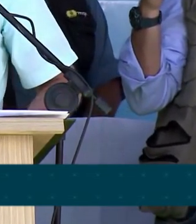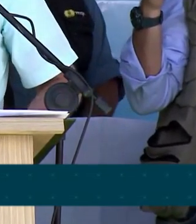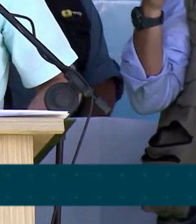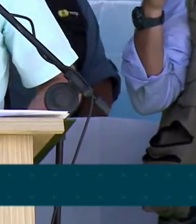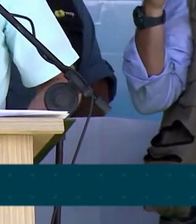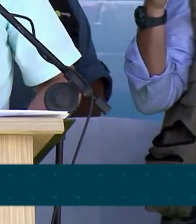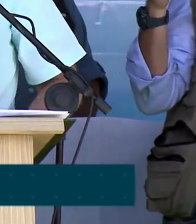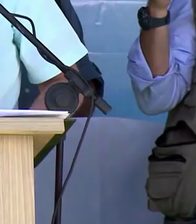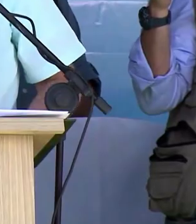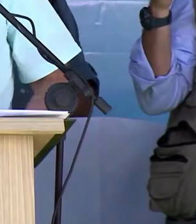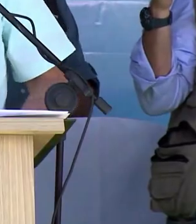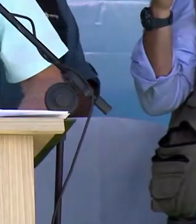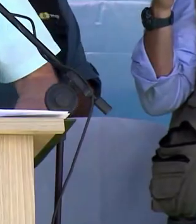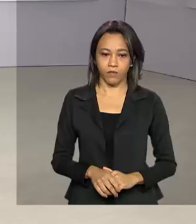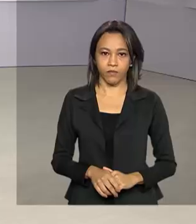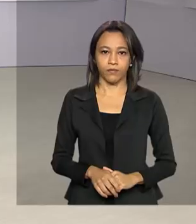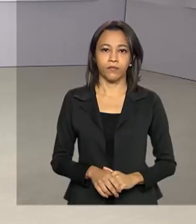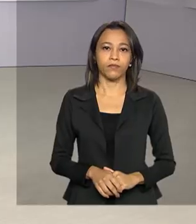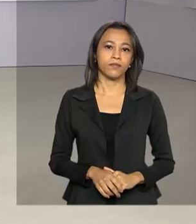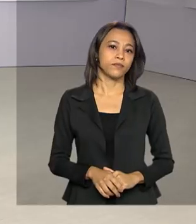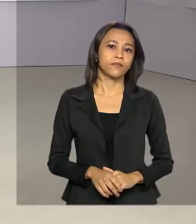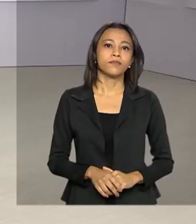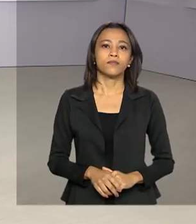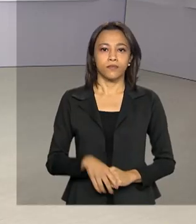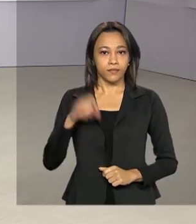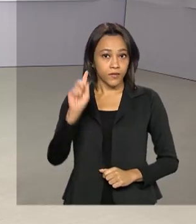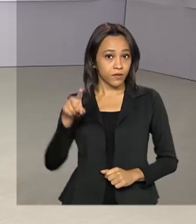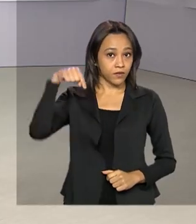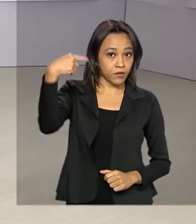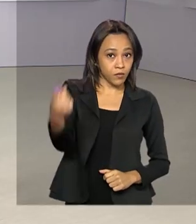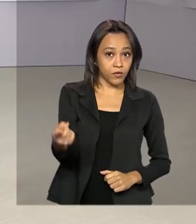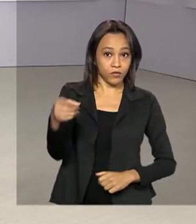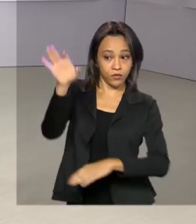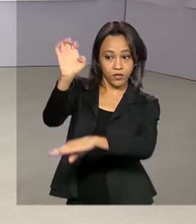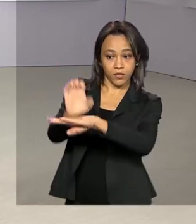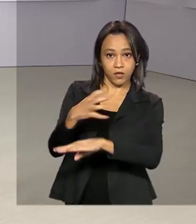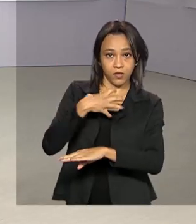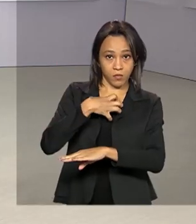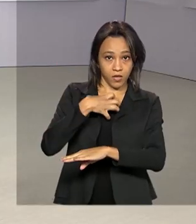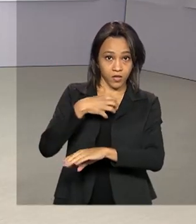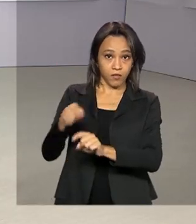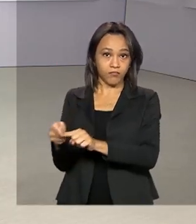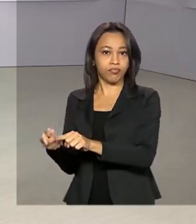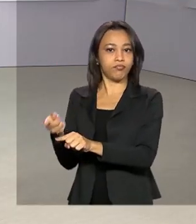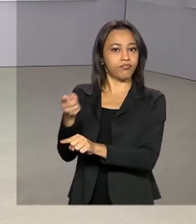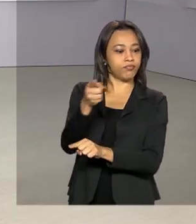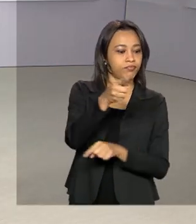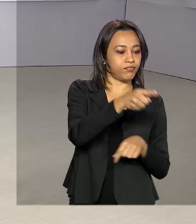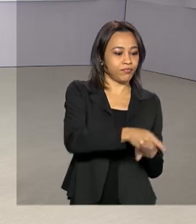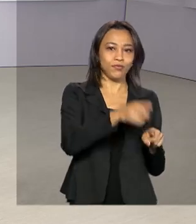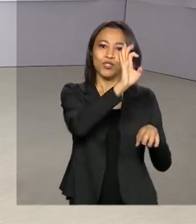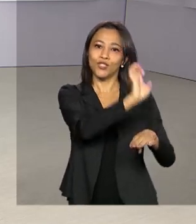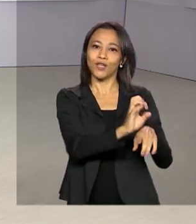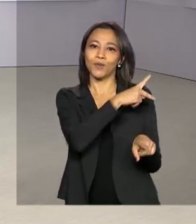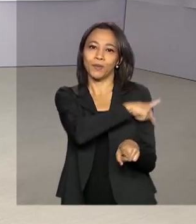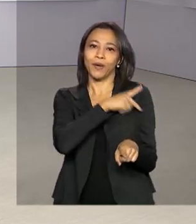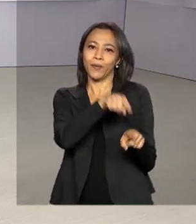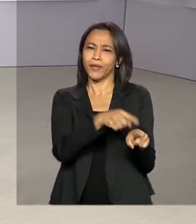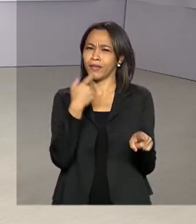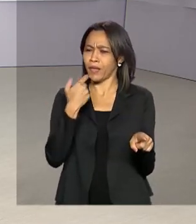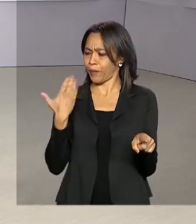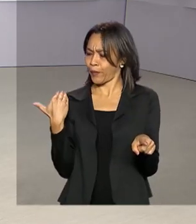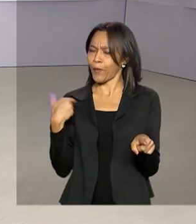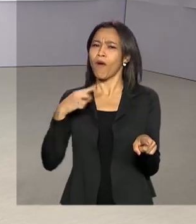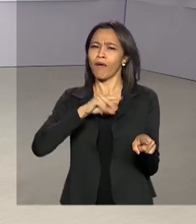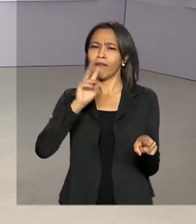amolece os nossos corações. E depois da Bahia, o presidente Jair Bolsonaro seguiu para o Piauí, onde daqui a pouco